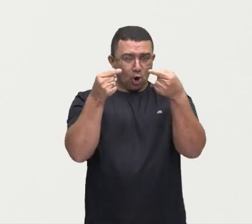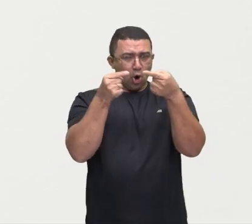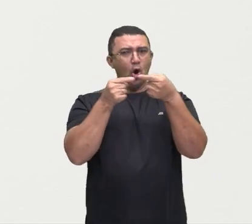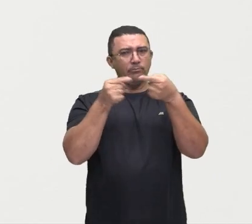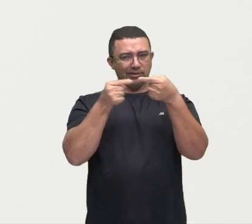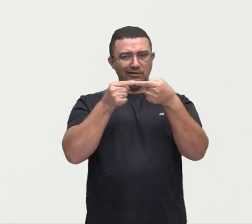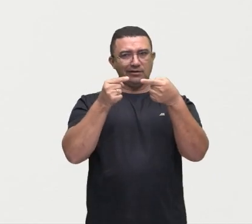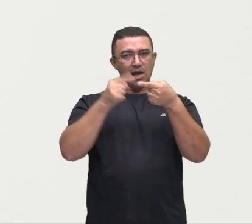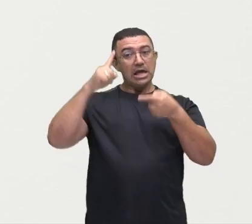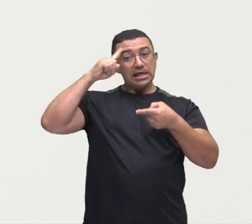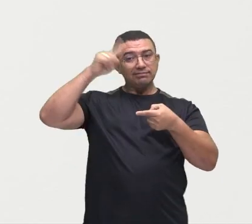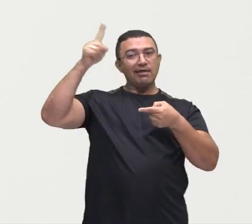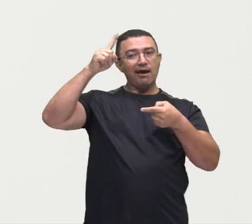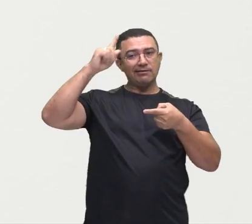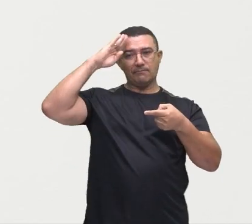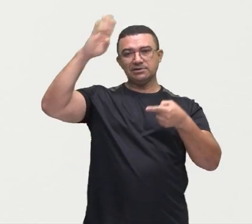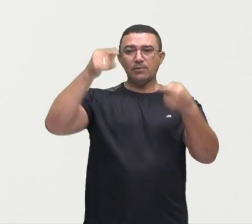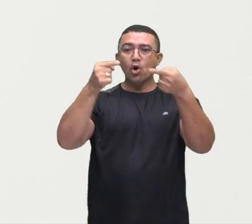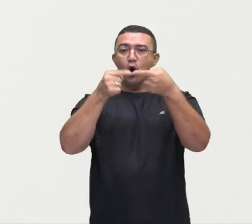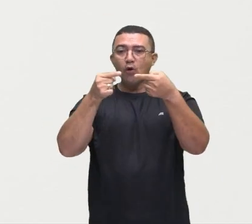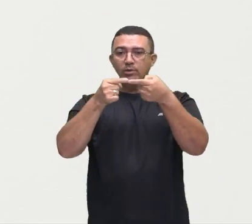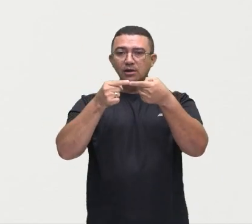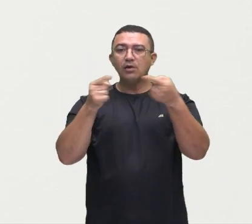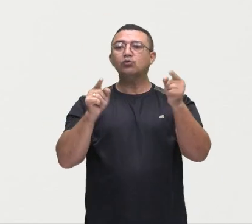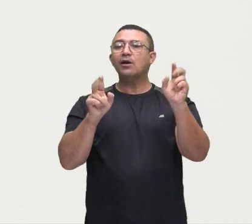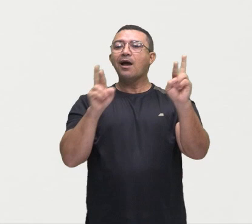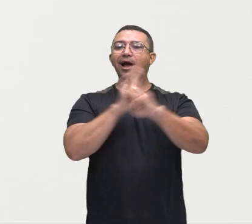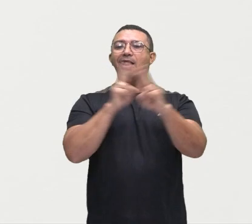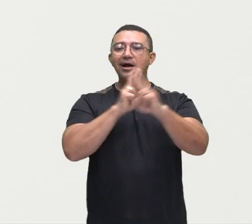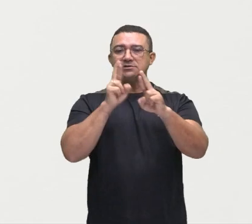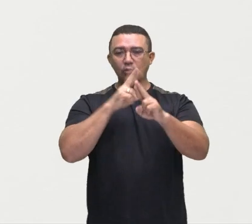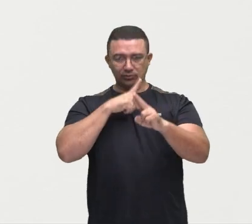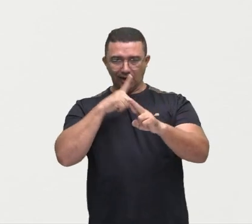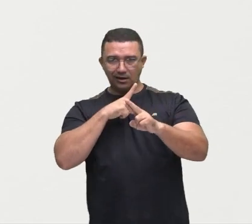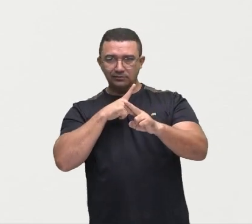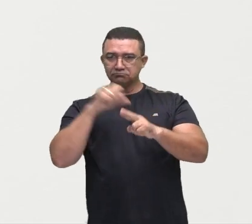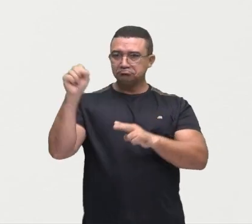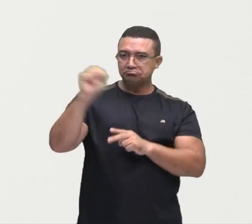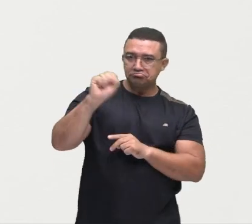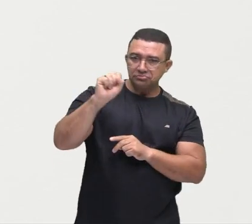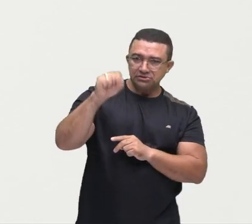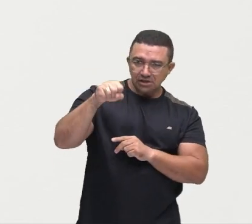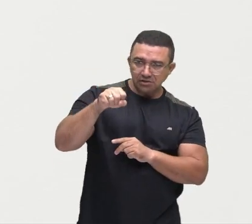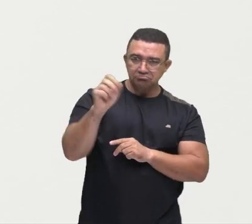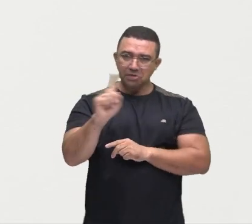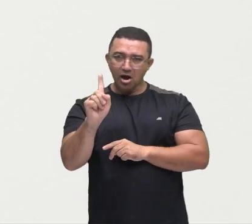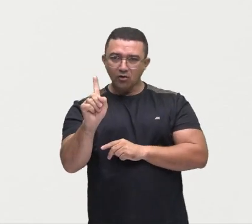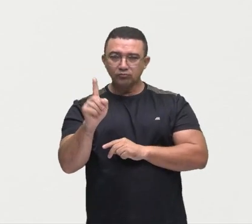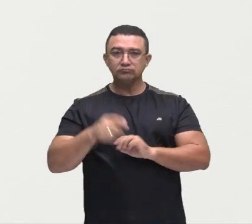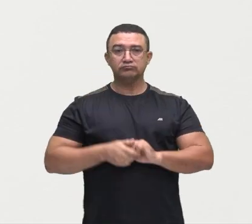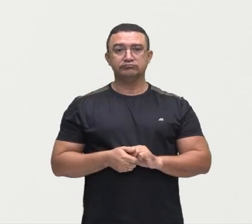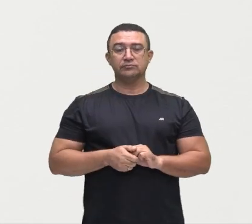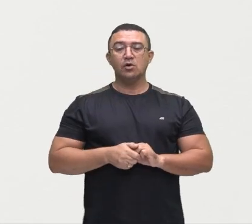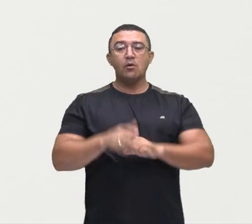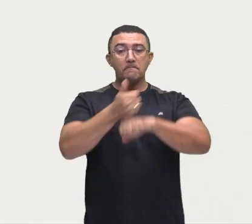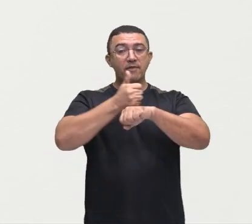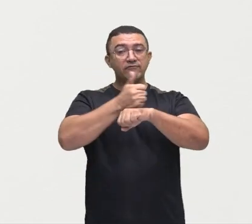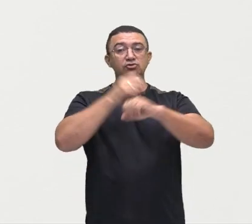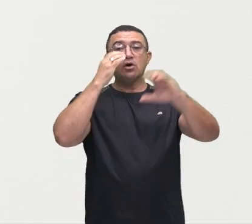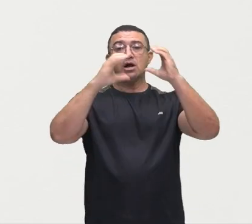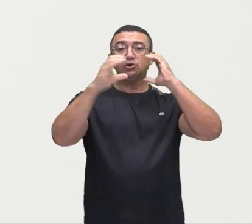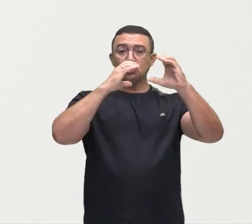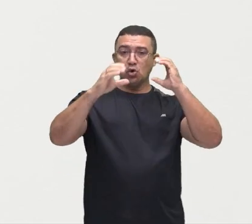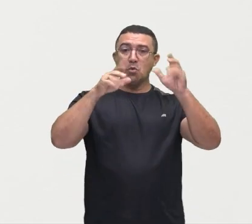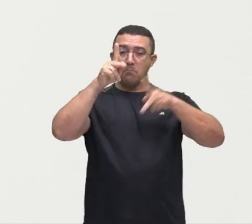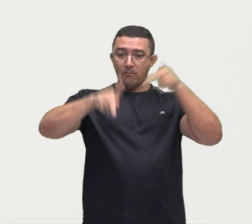a ver, o que conversa aqui, o que dialoga com essa número 2 aí. O cantor popular iniciou o